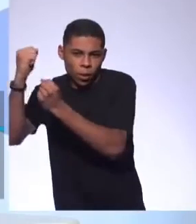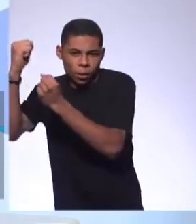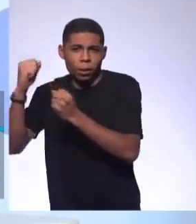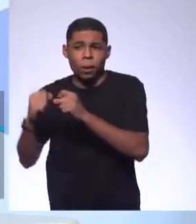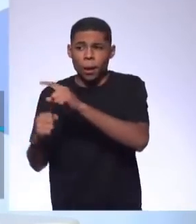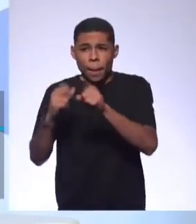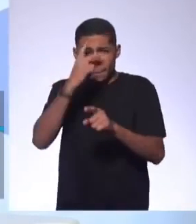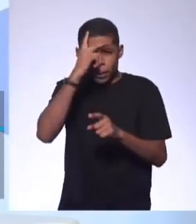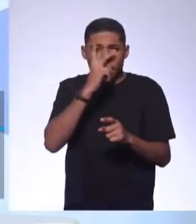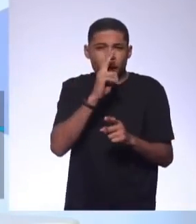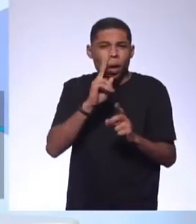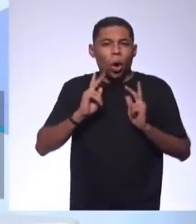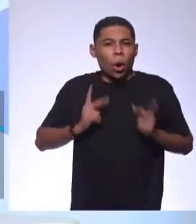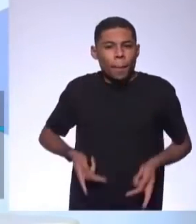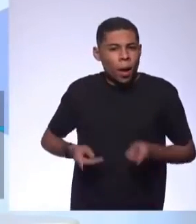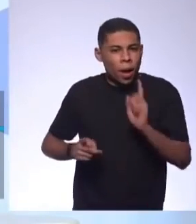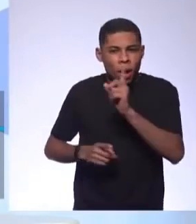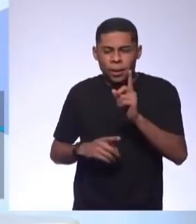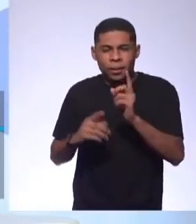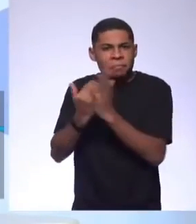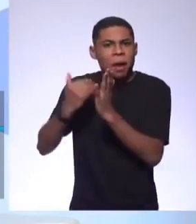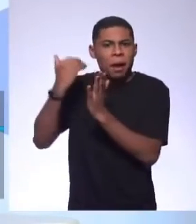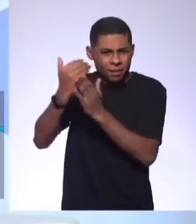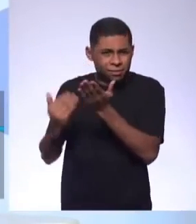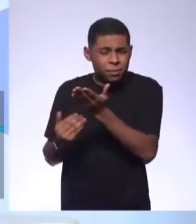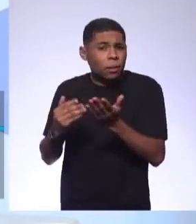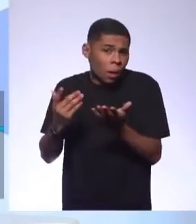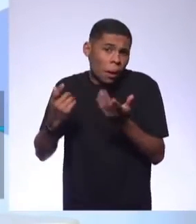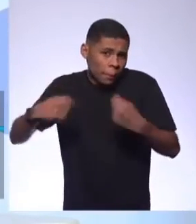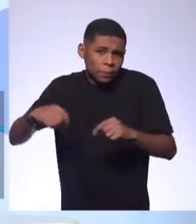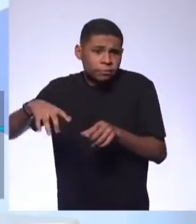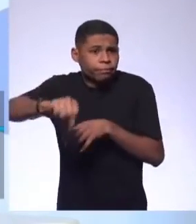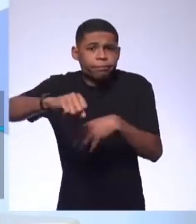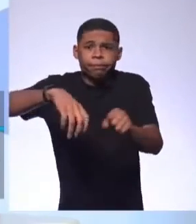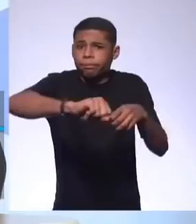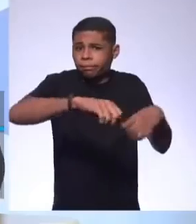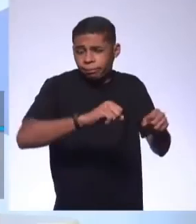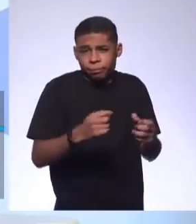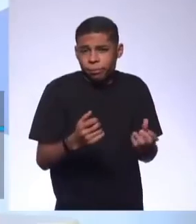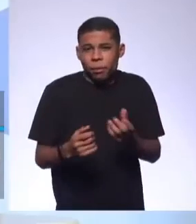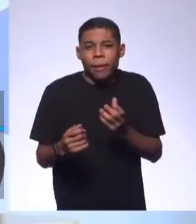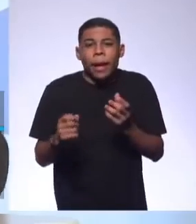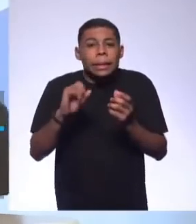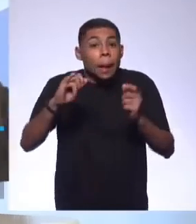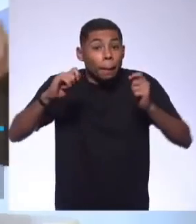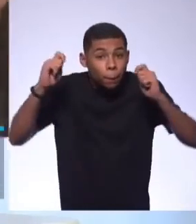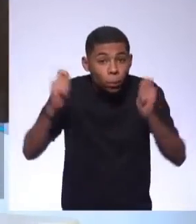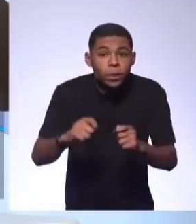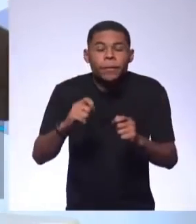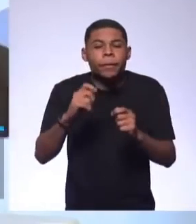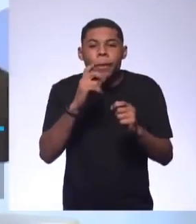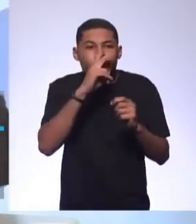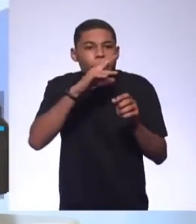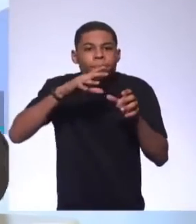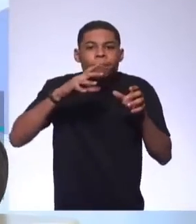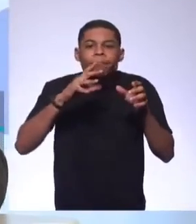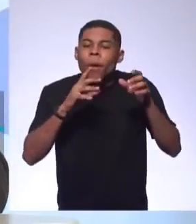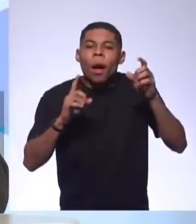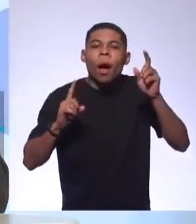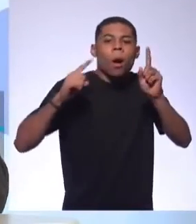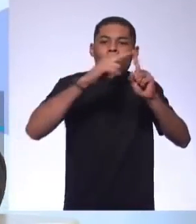não humanas e que precisavam ser colonizadas para, se possível for, alcançar aí